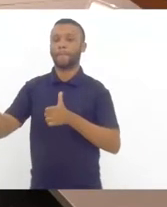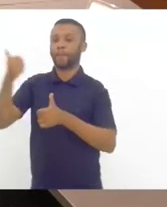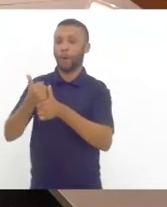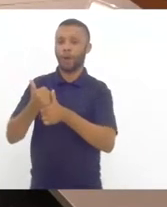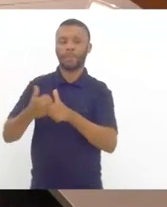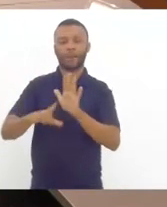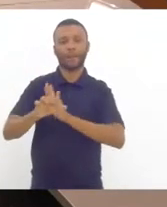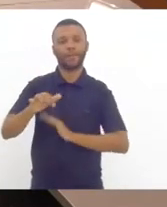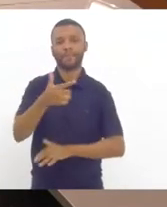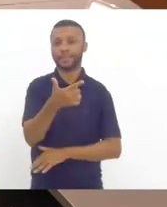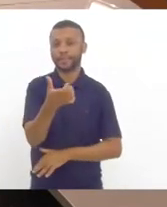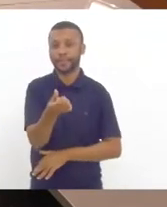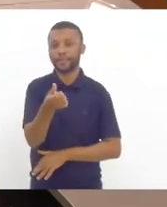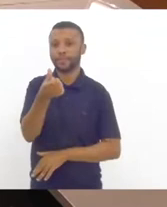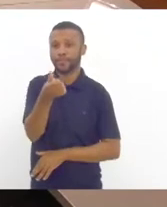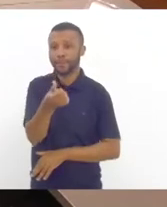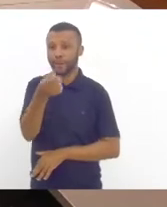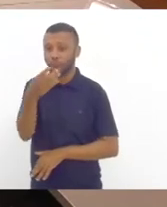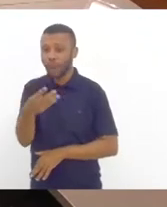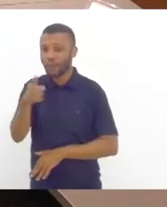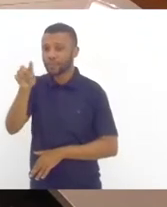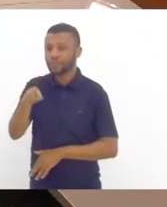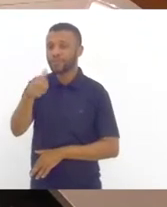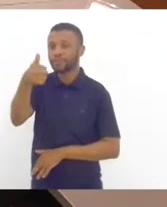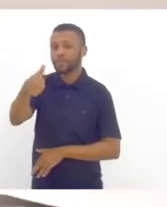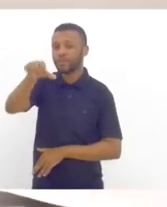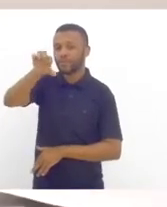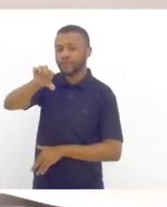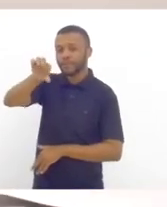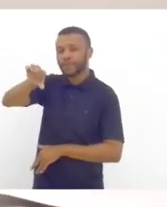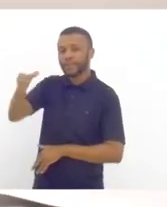2664 de 96.